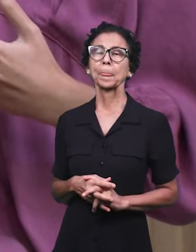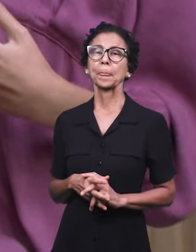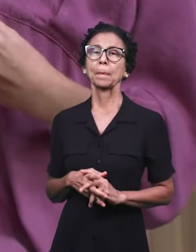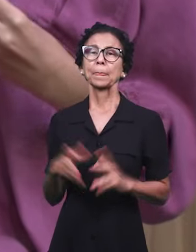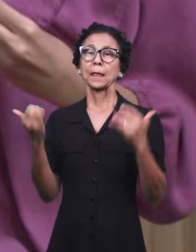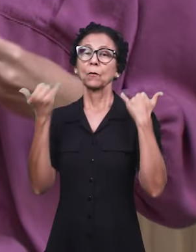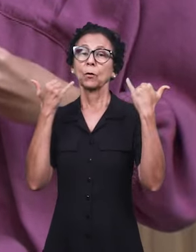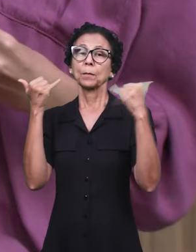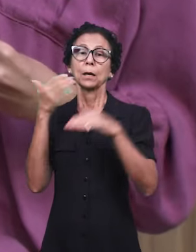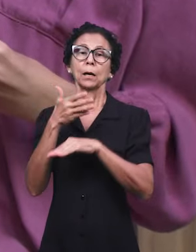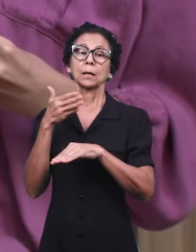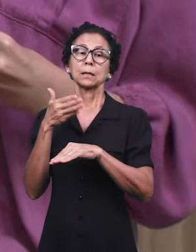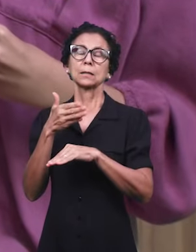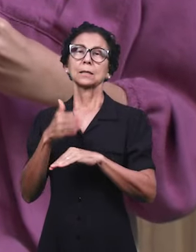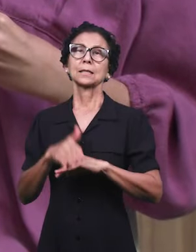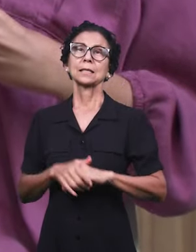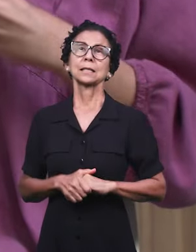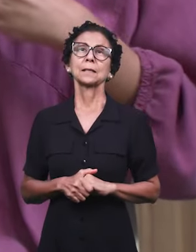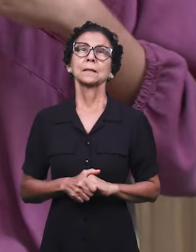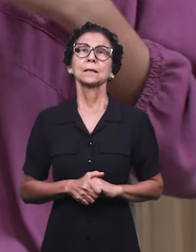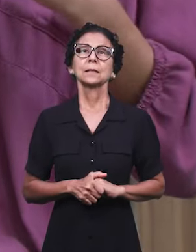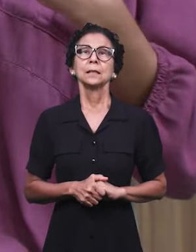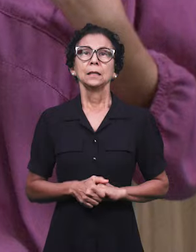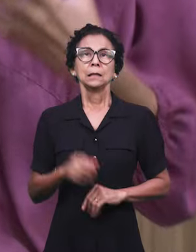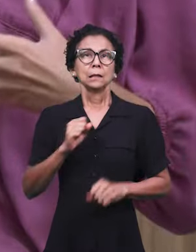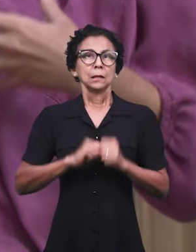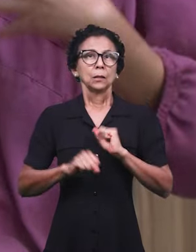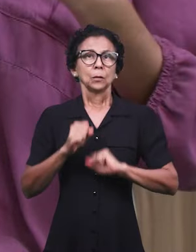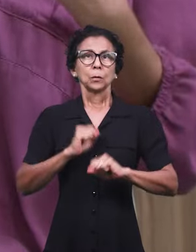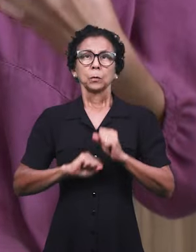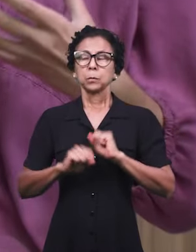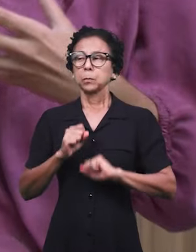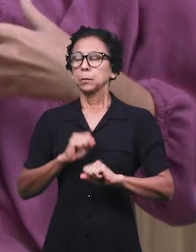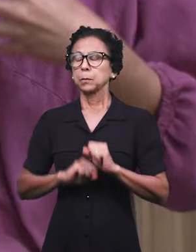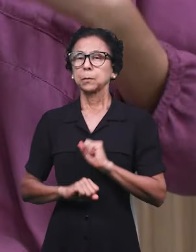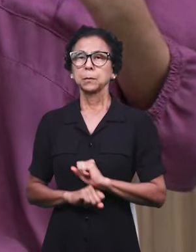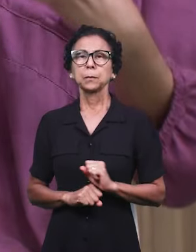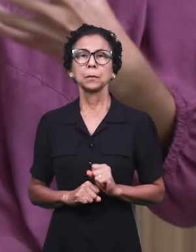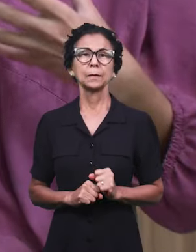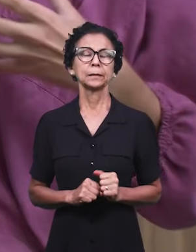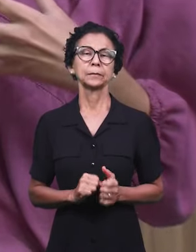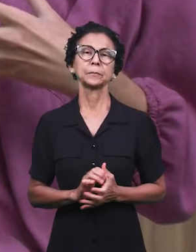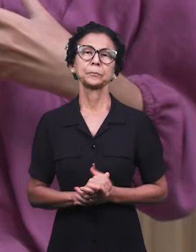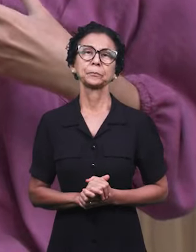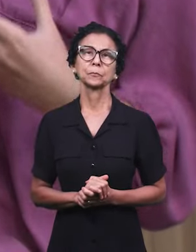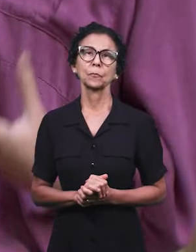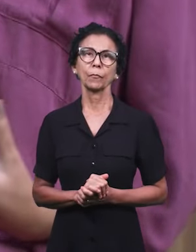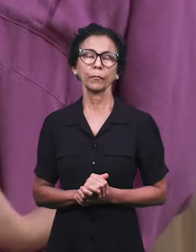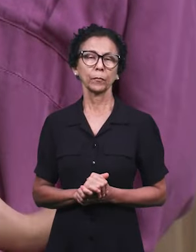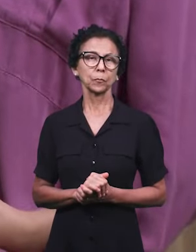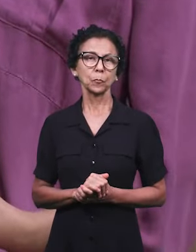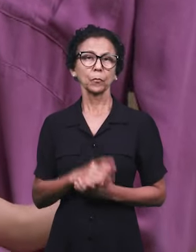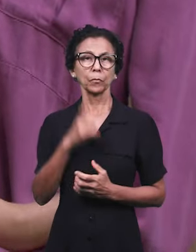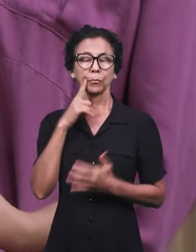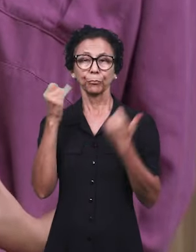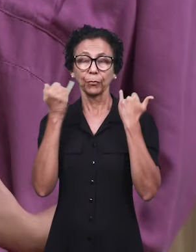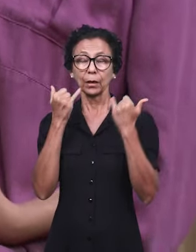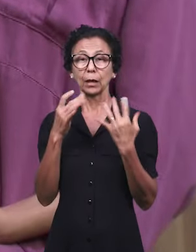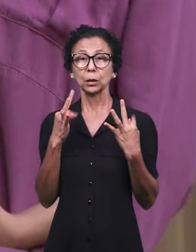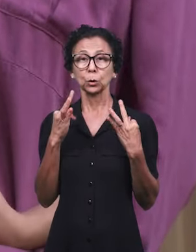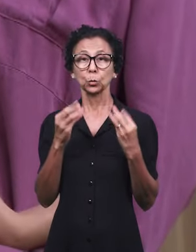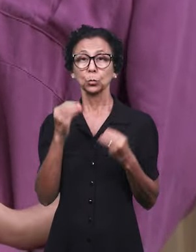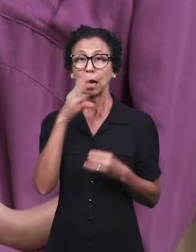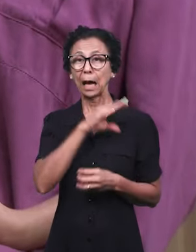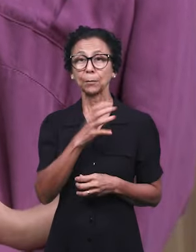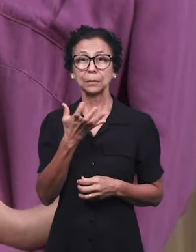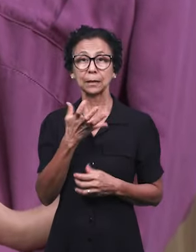acesso a informações tem feito com que a gente ficasse, com que a gente fique, né, mais ansioso, mais imediatista diante das informações